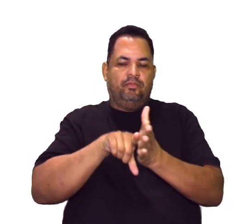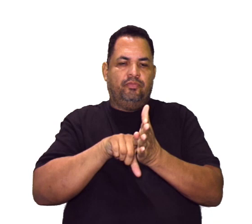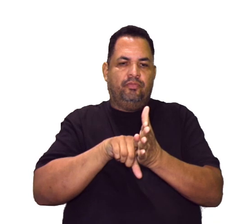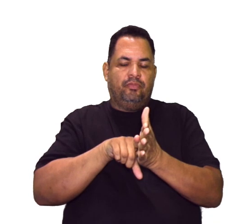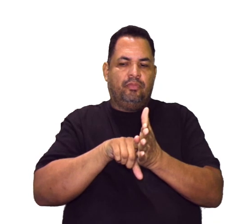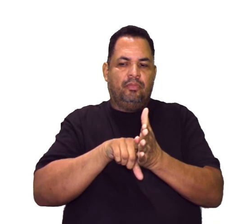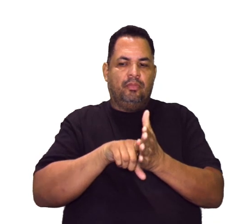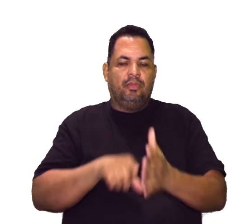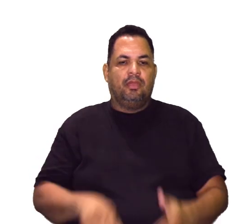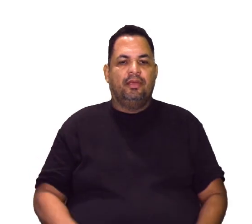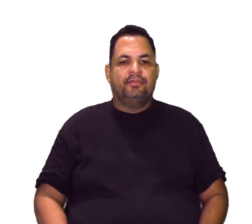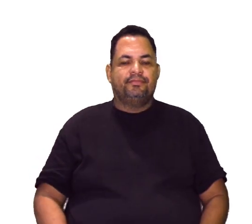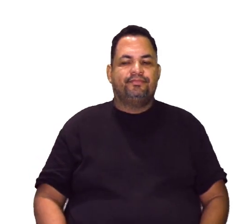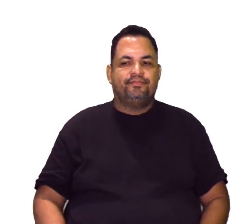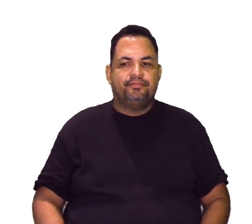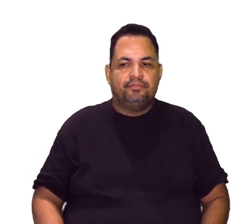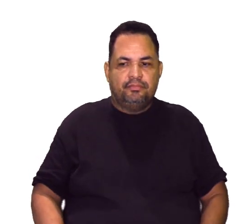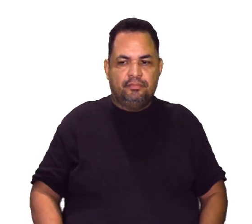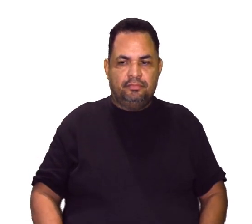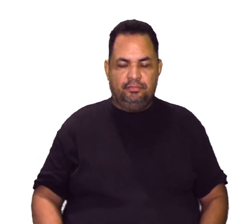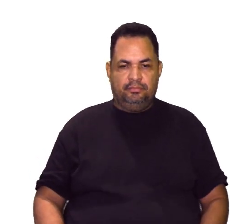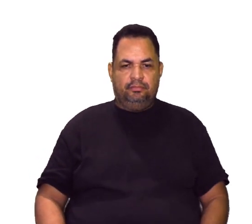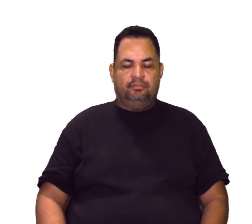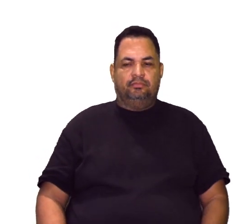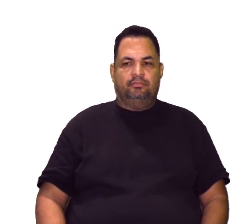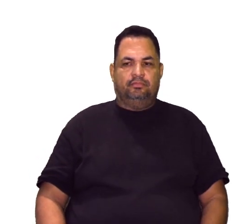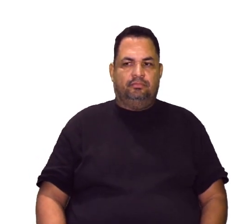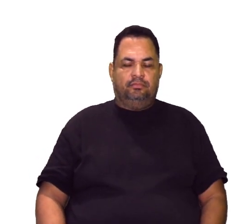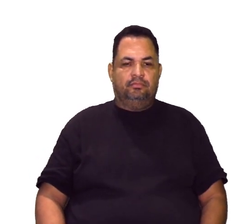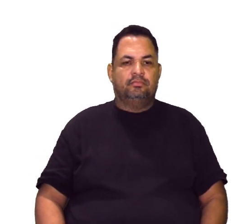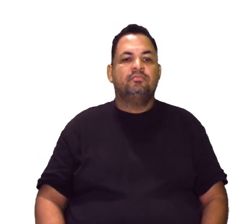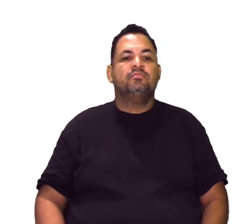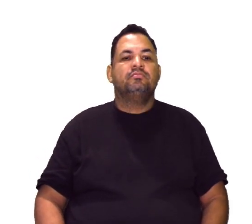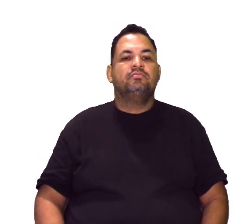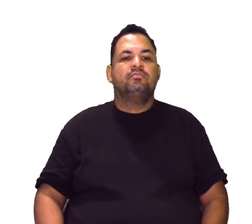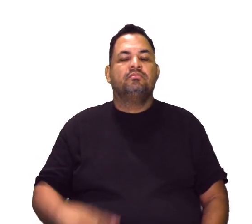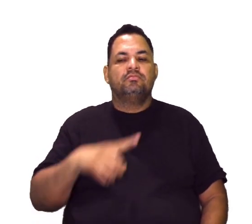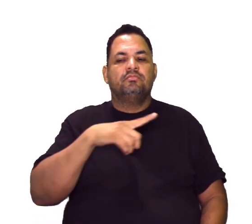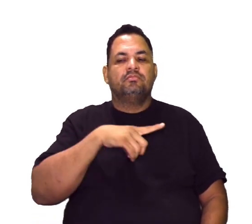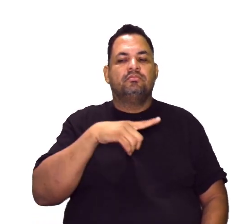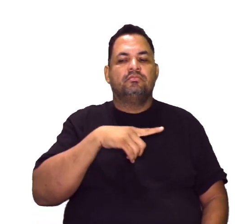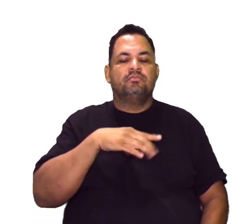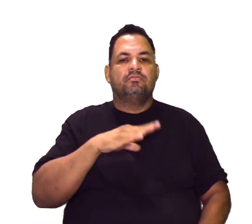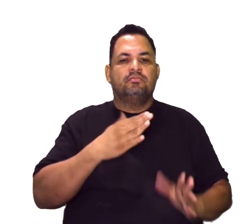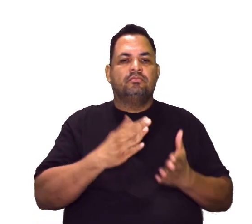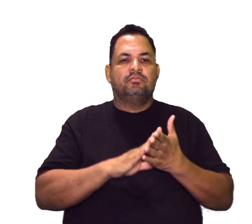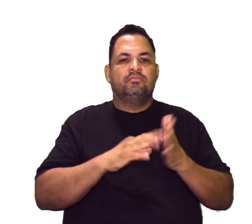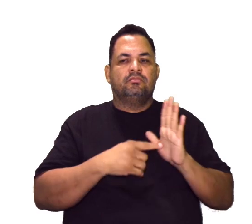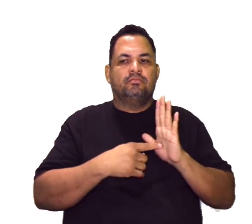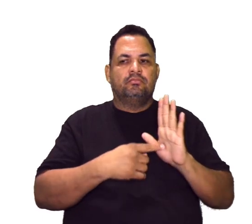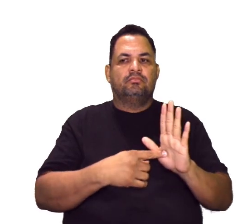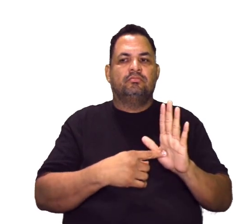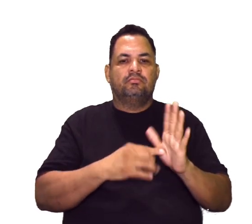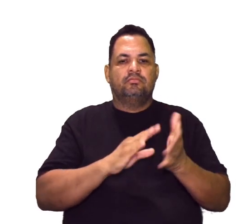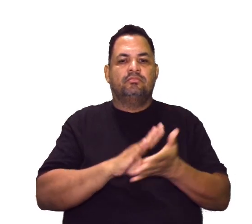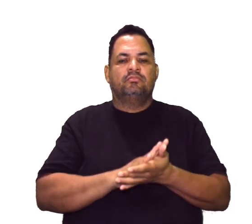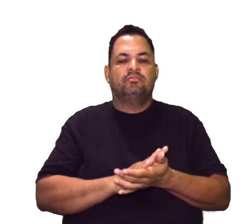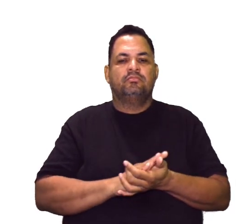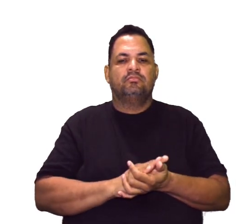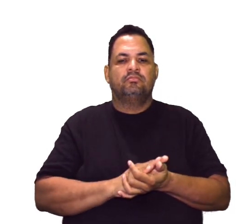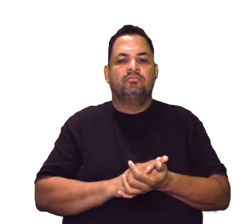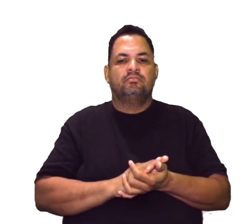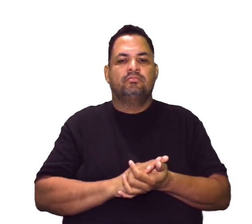é o halogênio mais eletronegativo que existe, né? Eu mostrei para vocês,